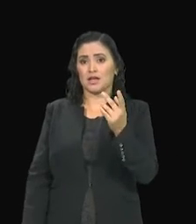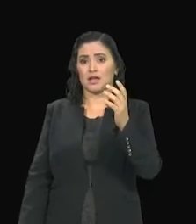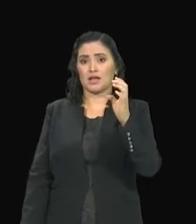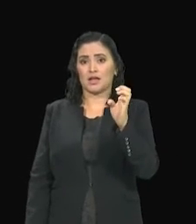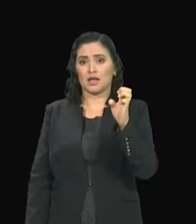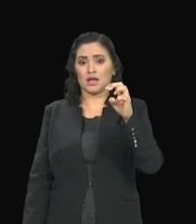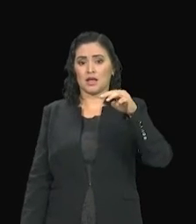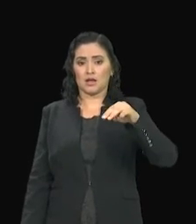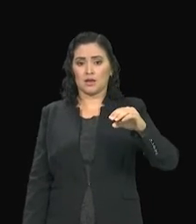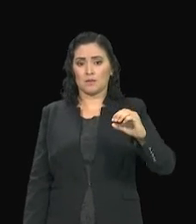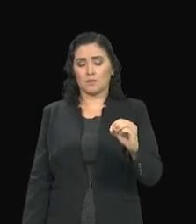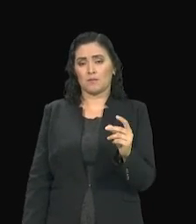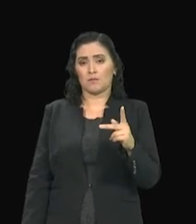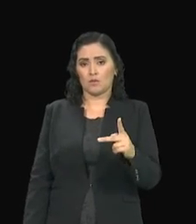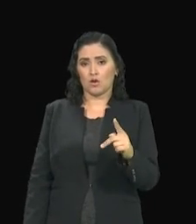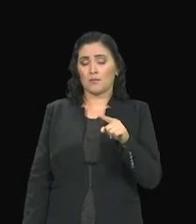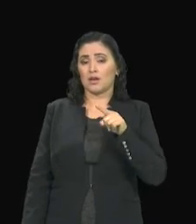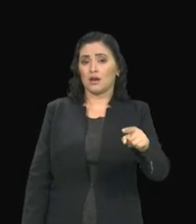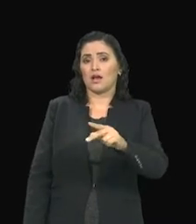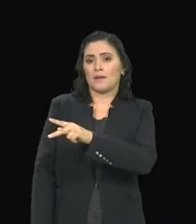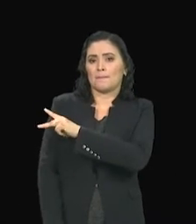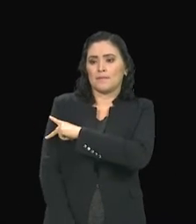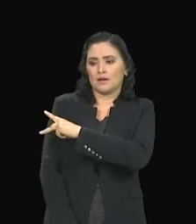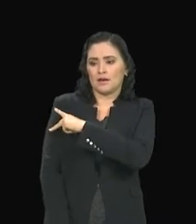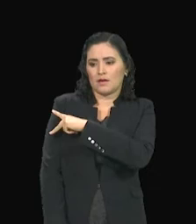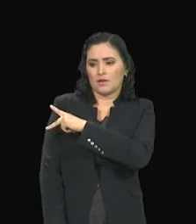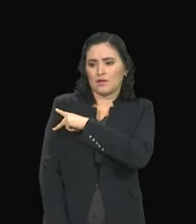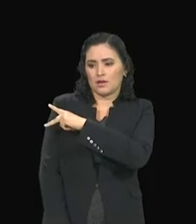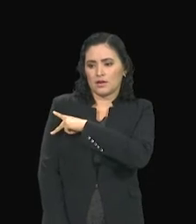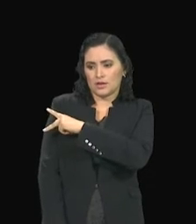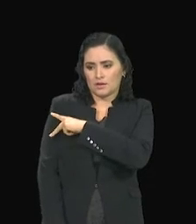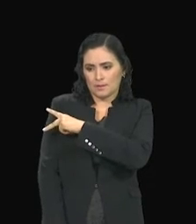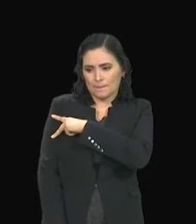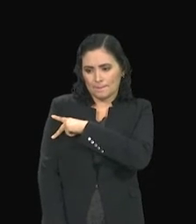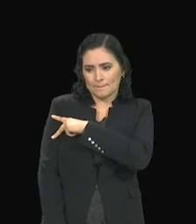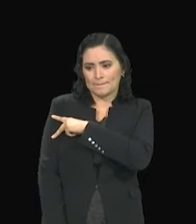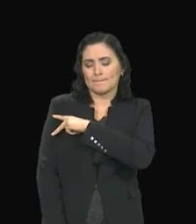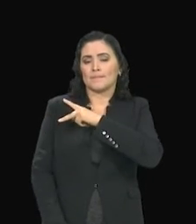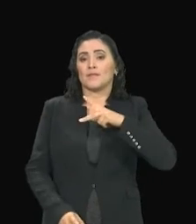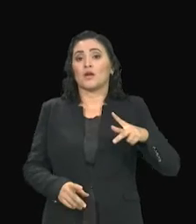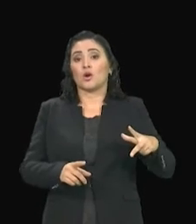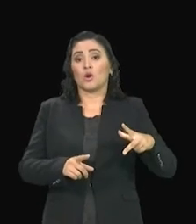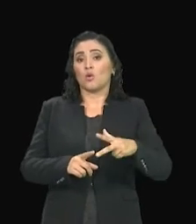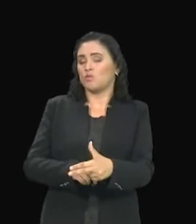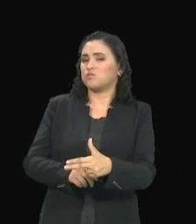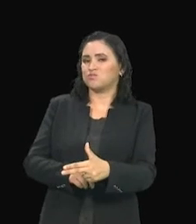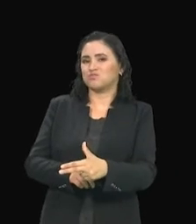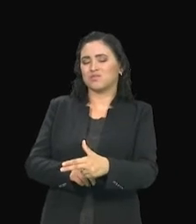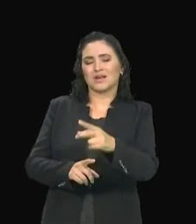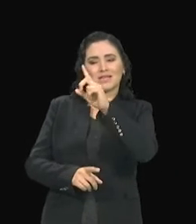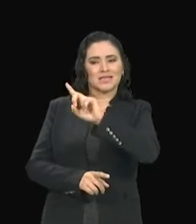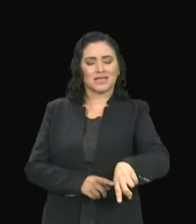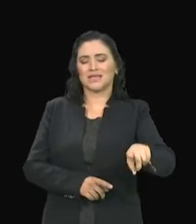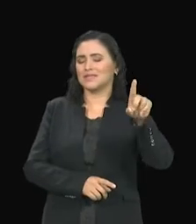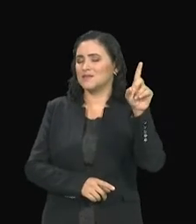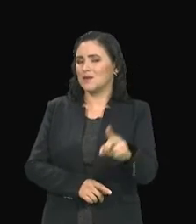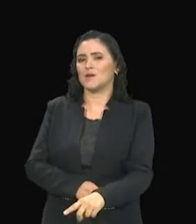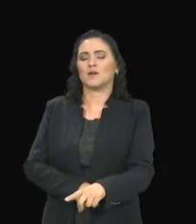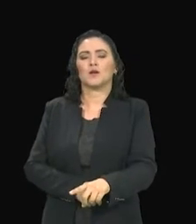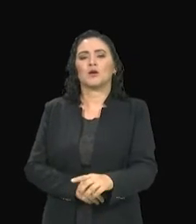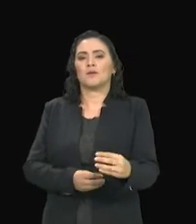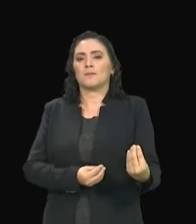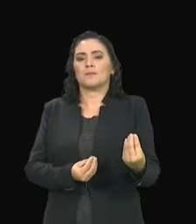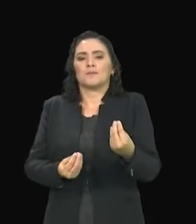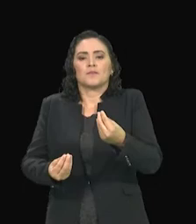sangue do Piauí, cortou o atendimento de bolsas de sangue para o município de Timon. Aqui tem um